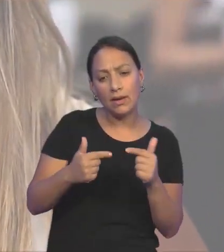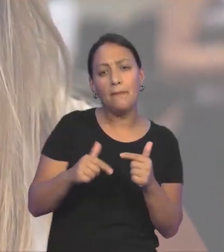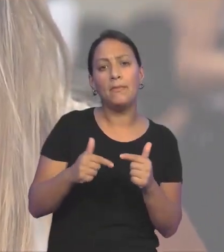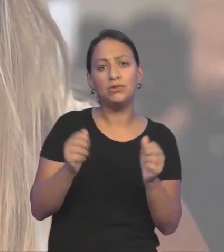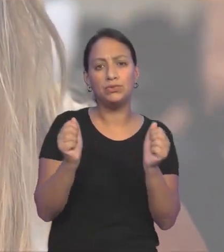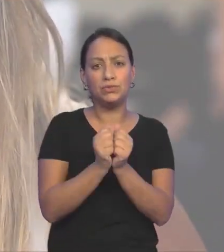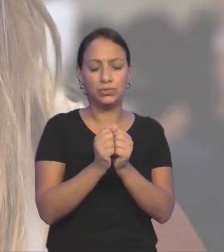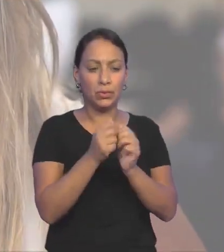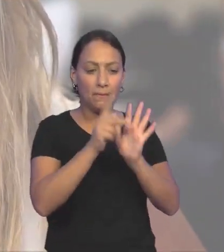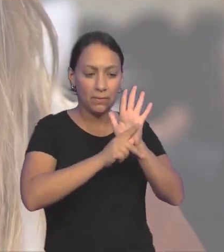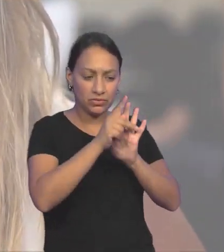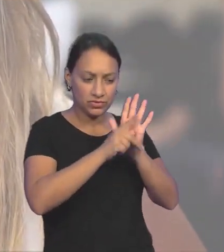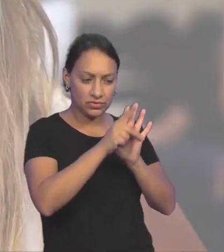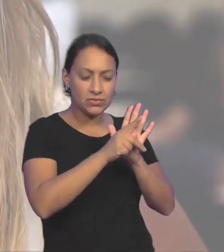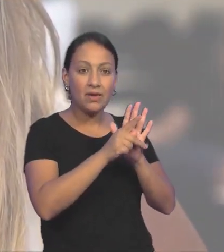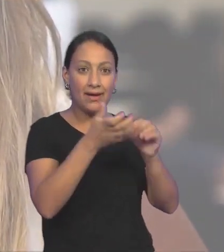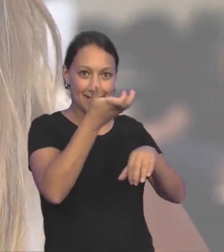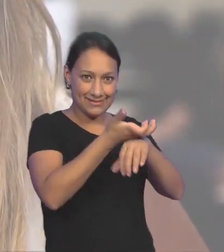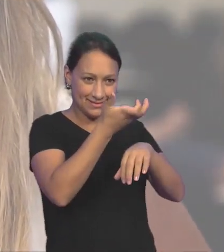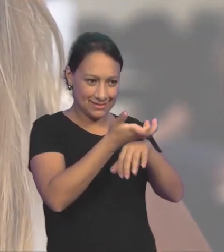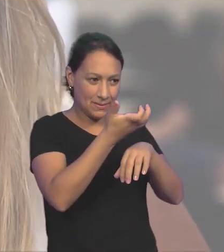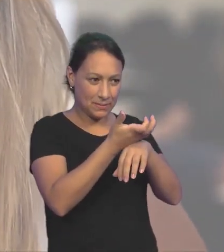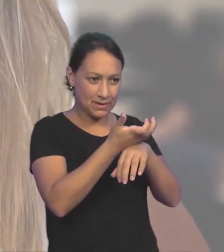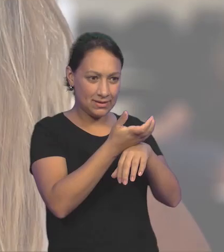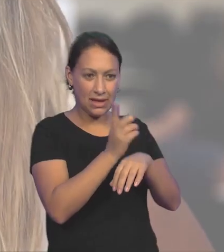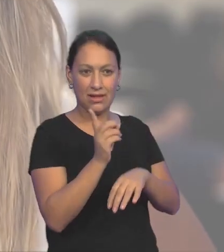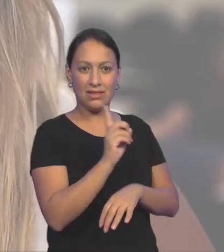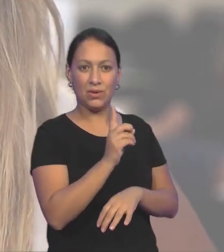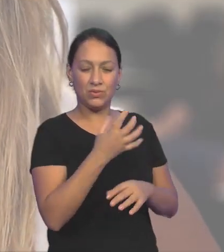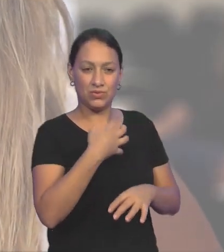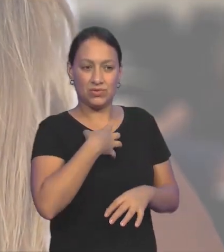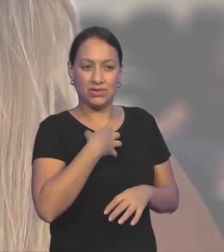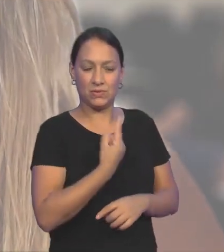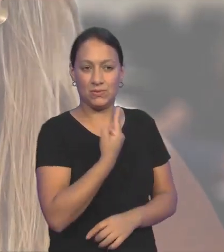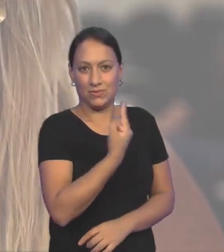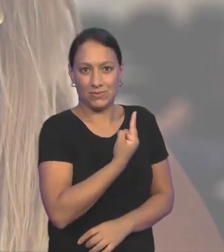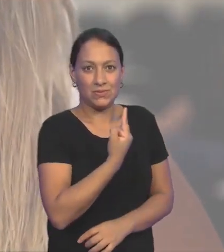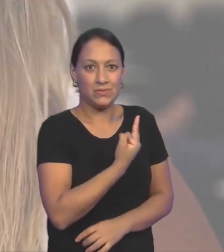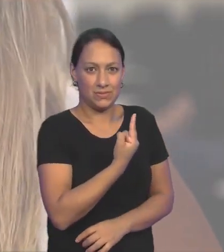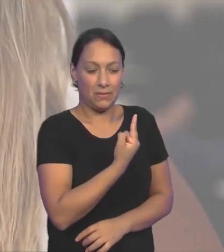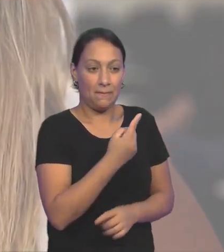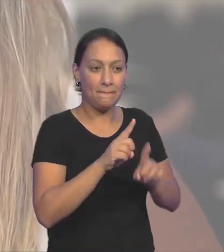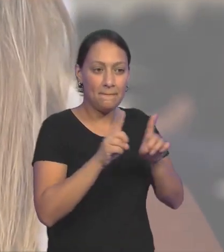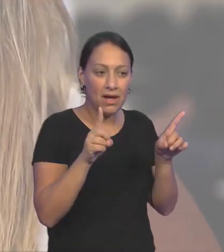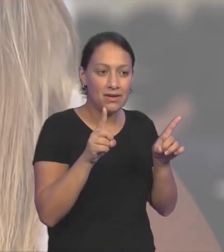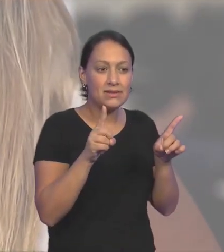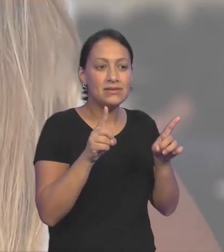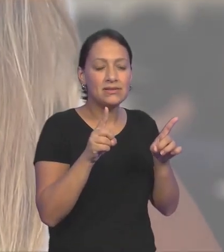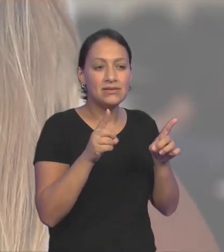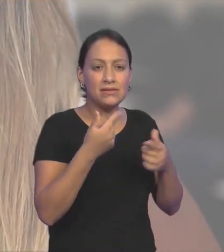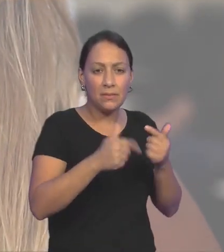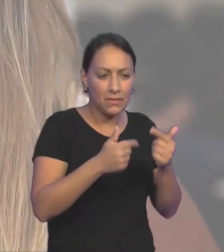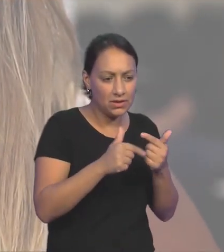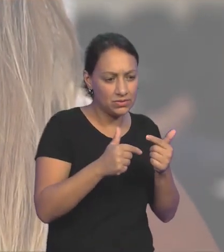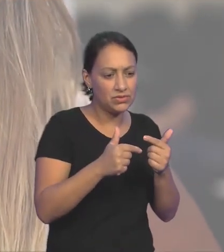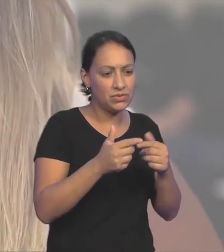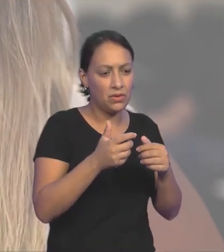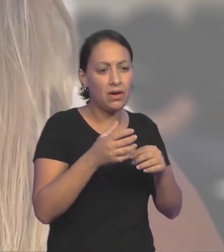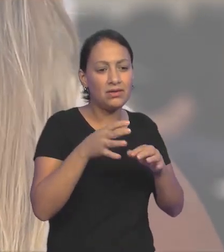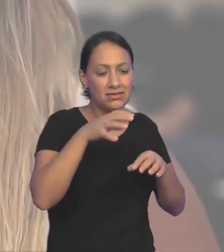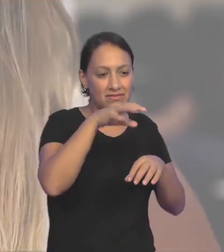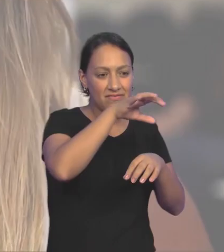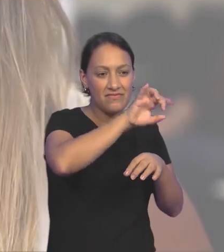do trabalho com os projetos. Então, as disciplinas, elas não são trabalhadas de maneira isolada, elas são trabalhadas sempre de